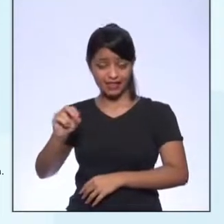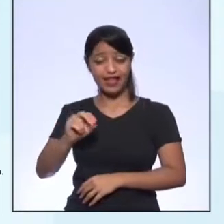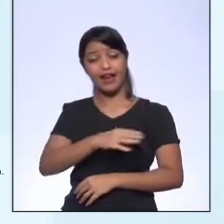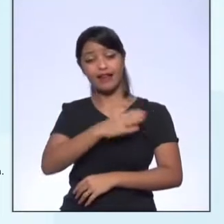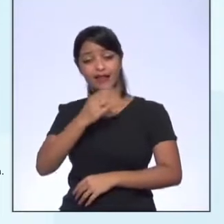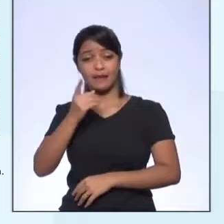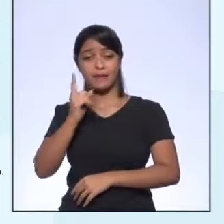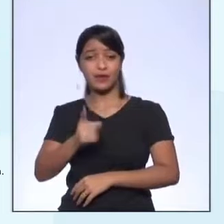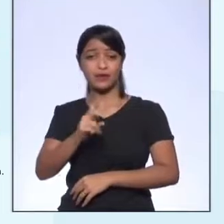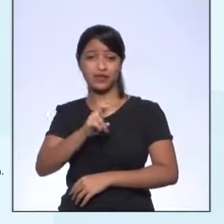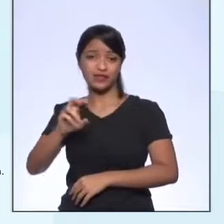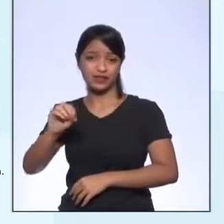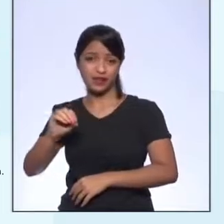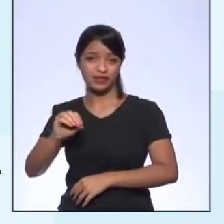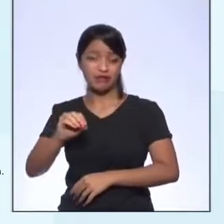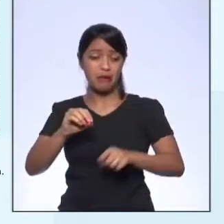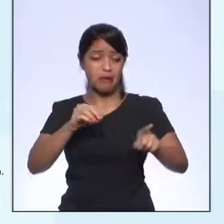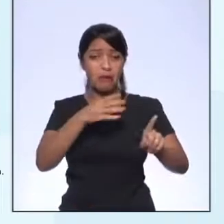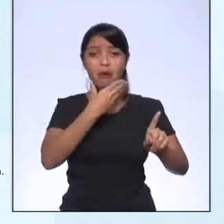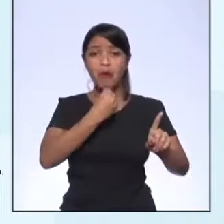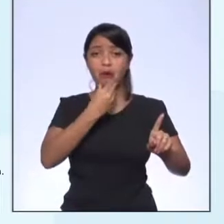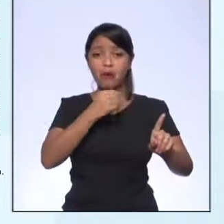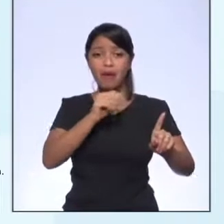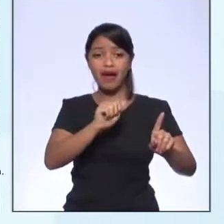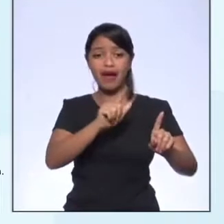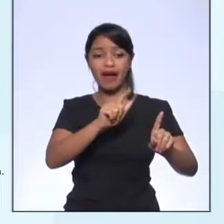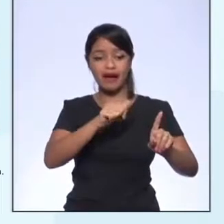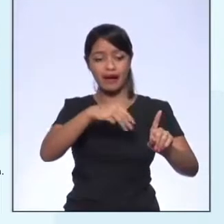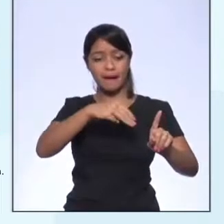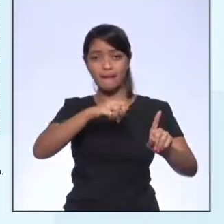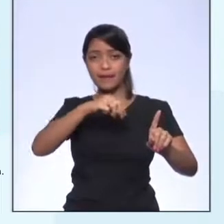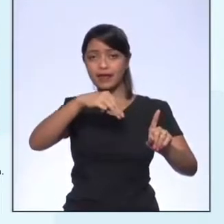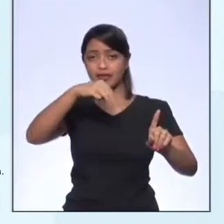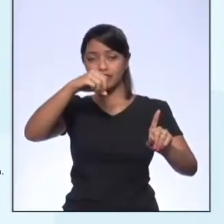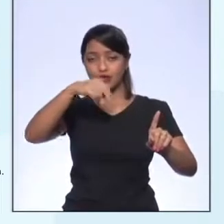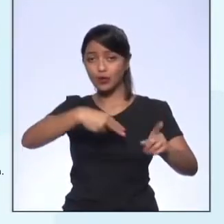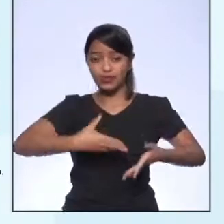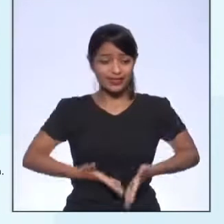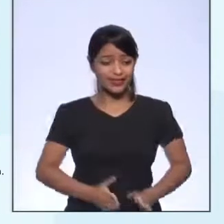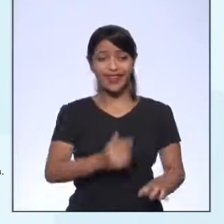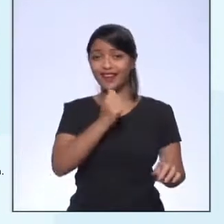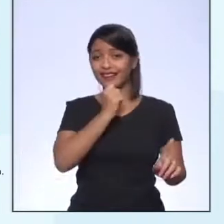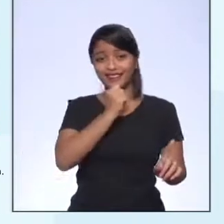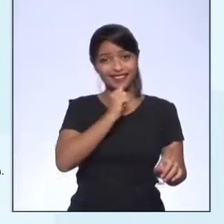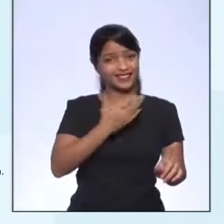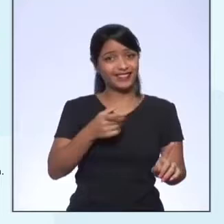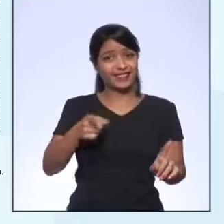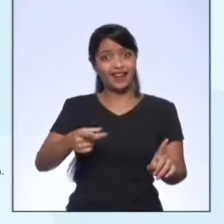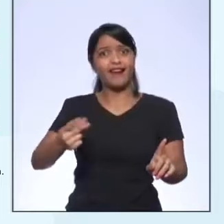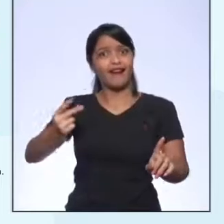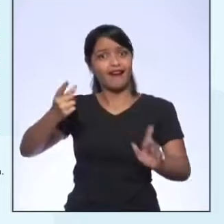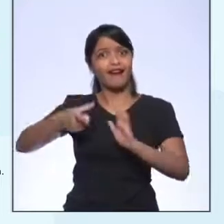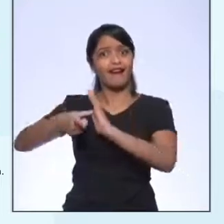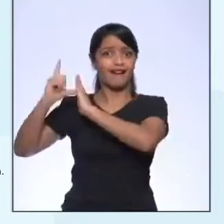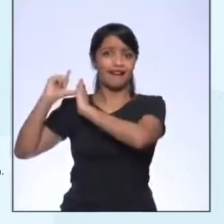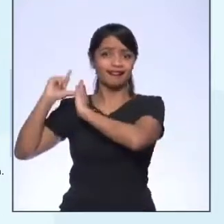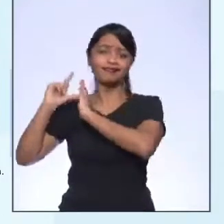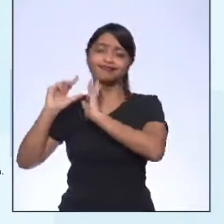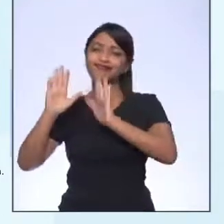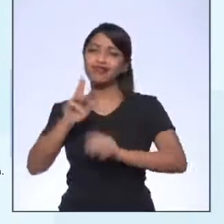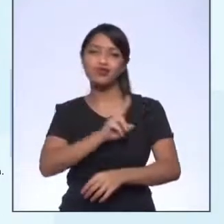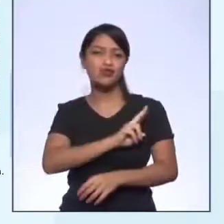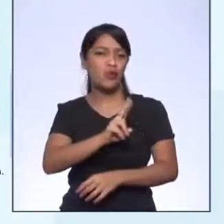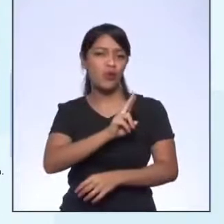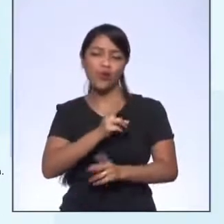a Agamenon. Apesar disso, o nome permanece. Então, vamos lá. A monarquia é uma forma